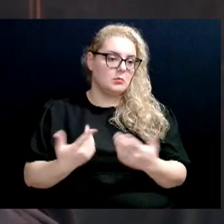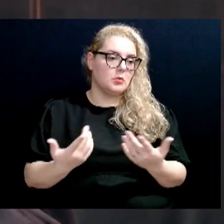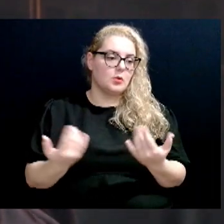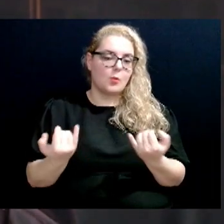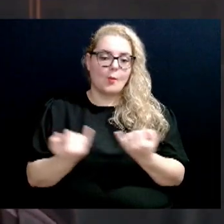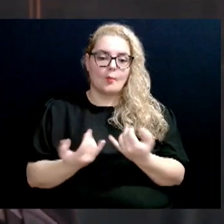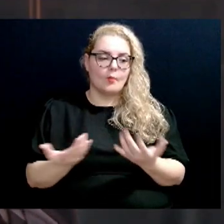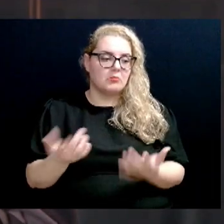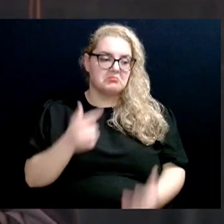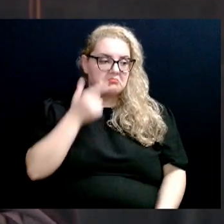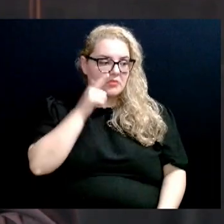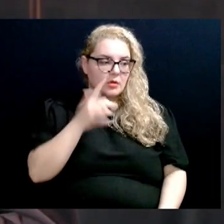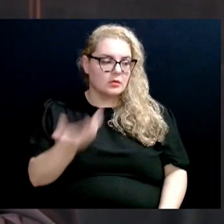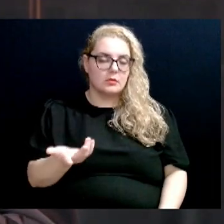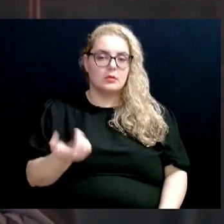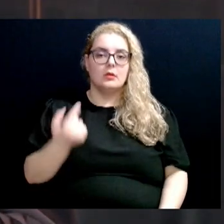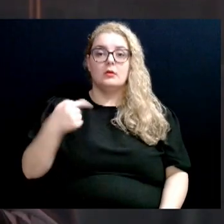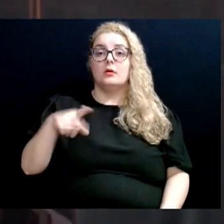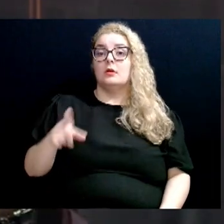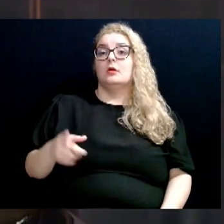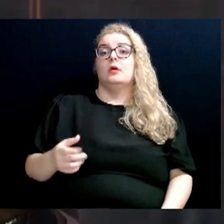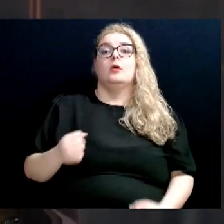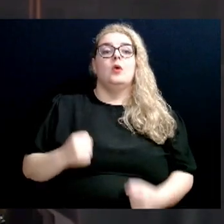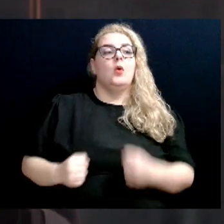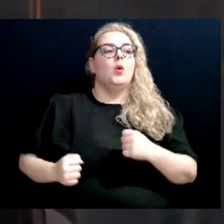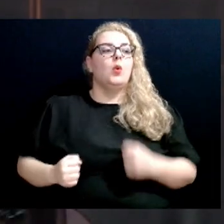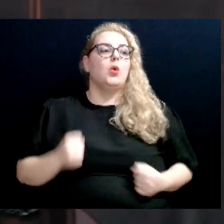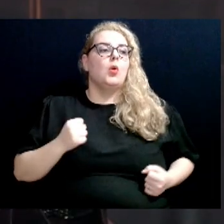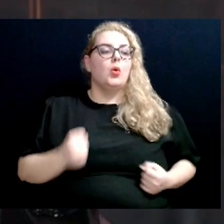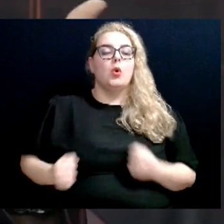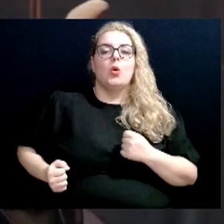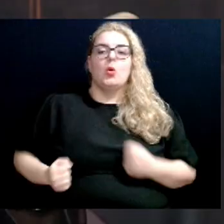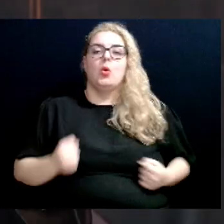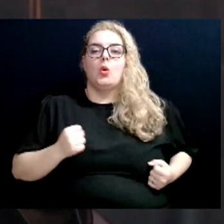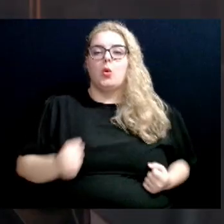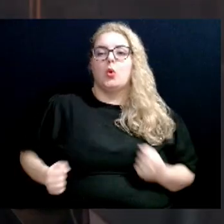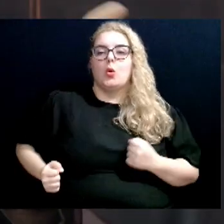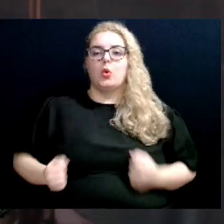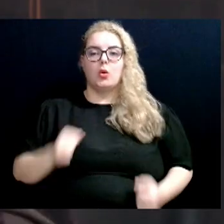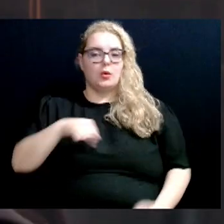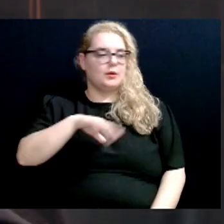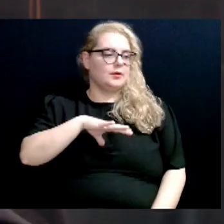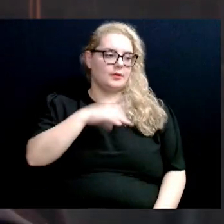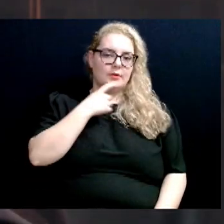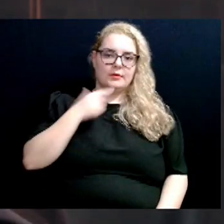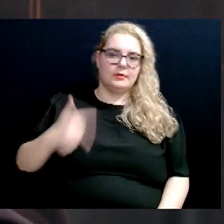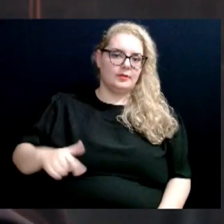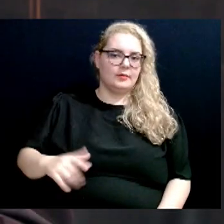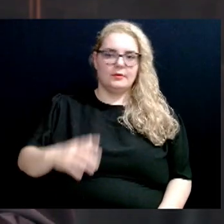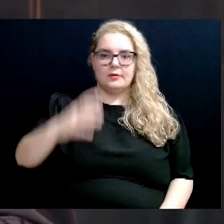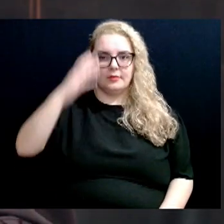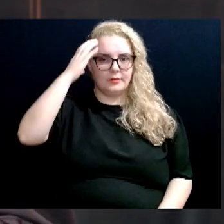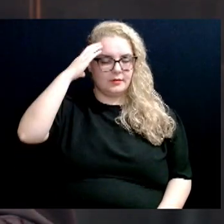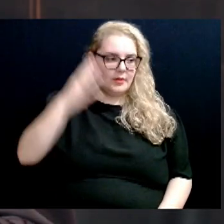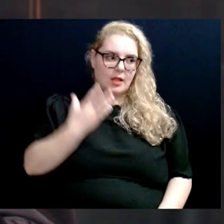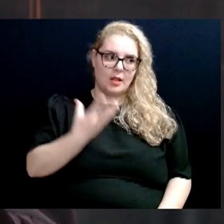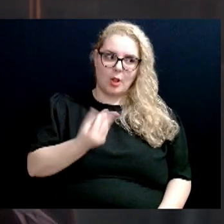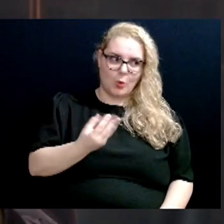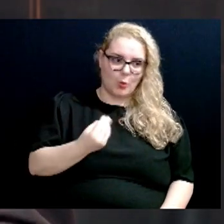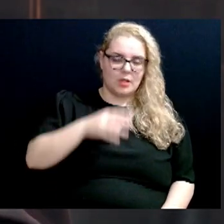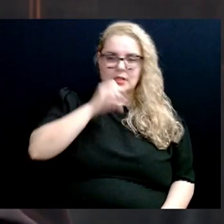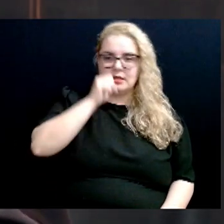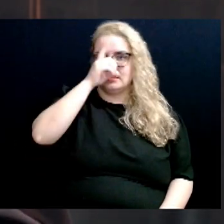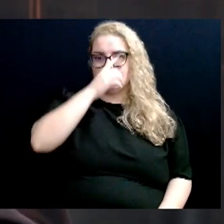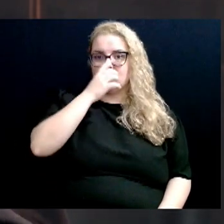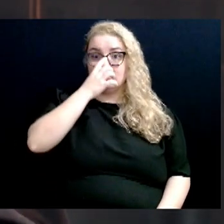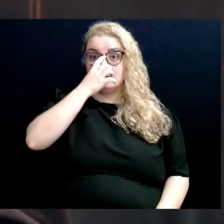vamos dizer, hoje tem muita corrida, não é? E aqui em Campinas, então, Taquaral tá lotado nos fins de semana. Então a gente olha uma pessoa que vai